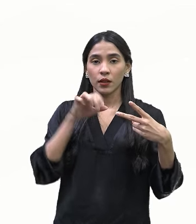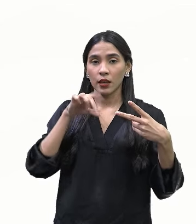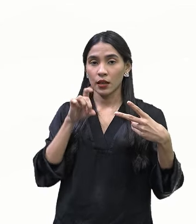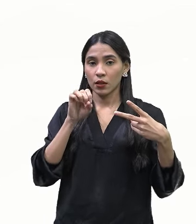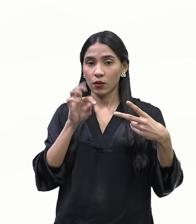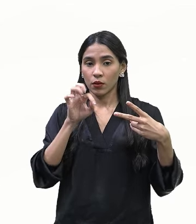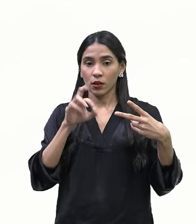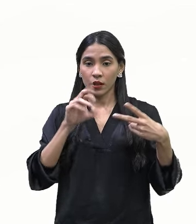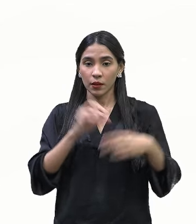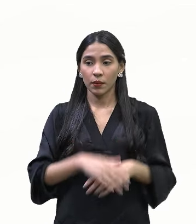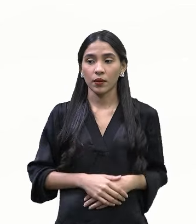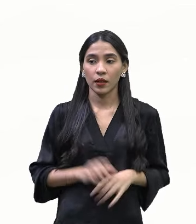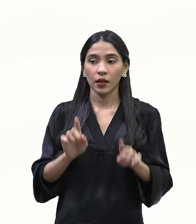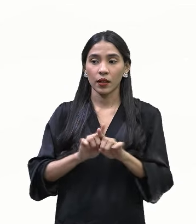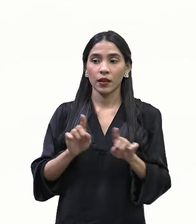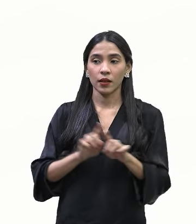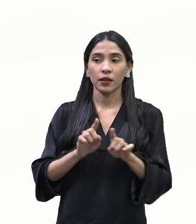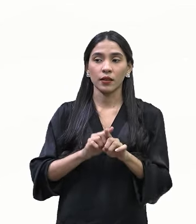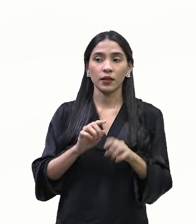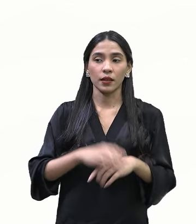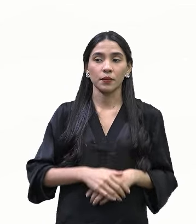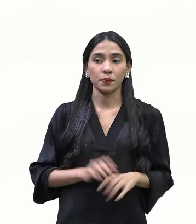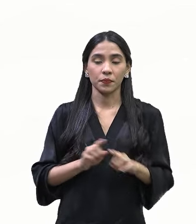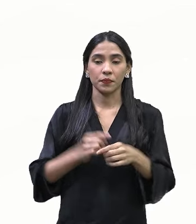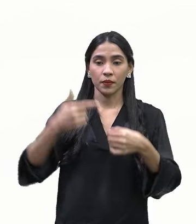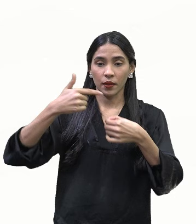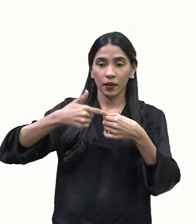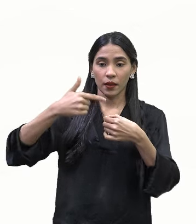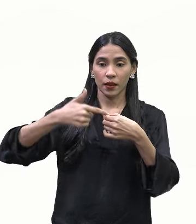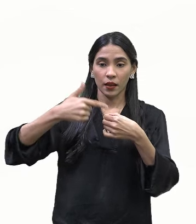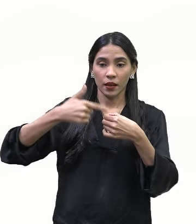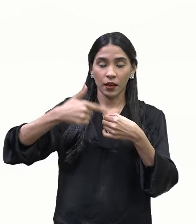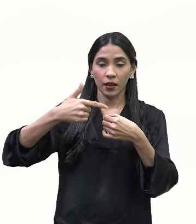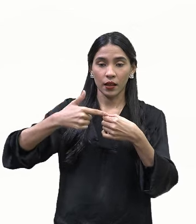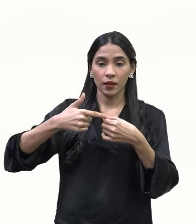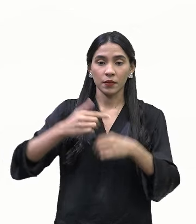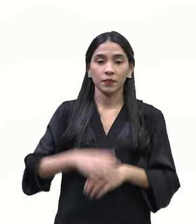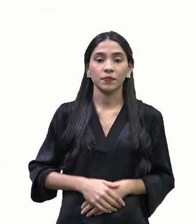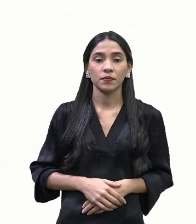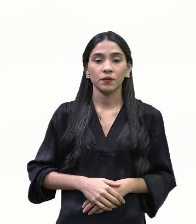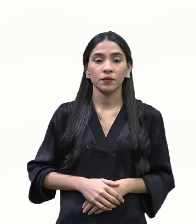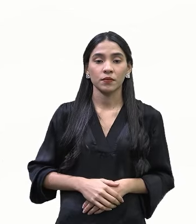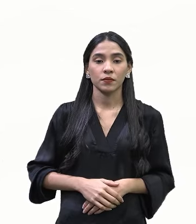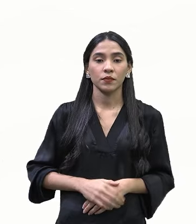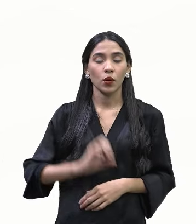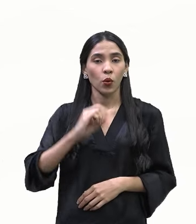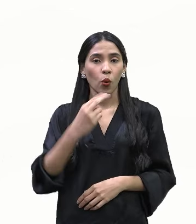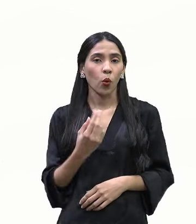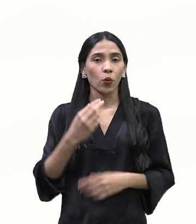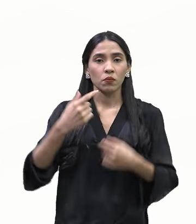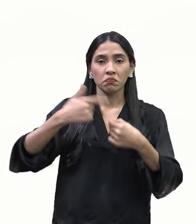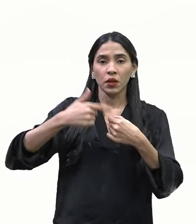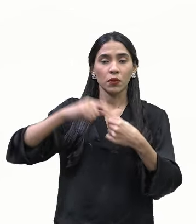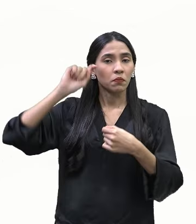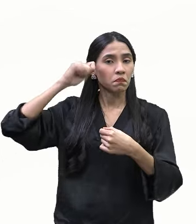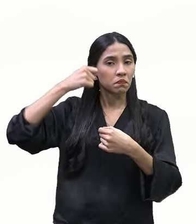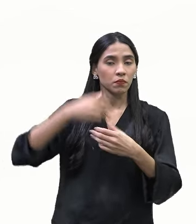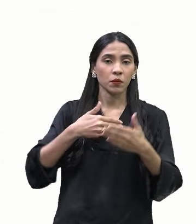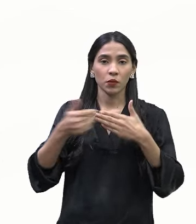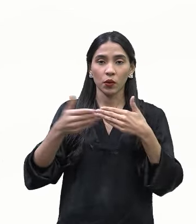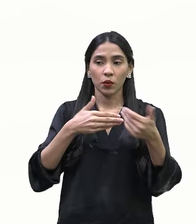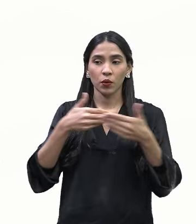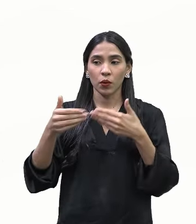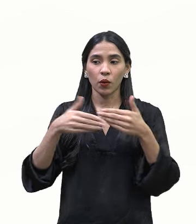da combustão do álcool. Na combustão do álcool, ou derivados do petróleo, ou seja,